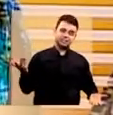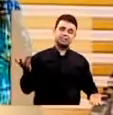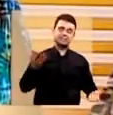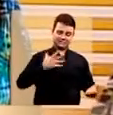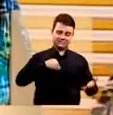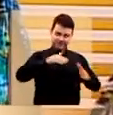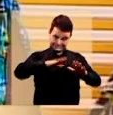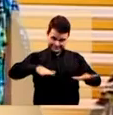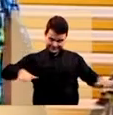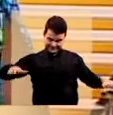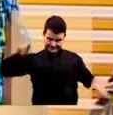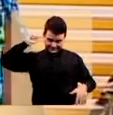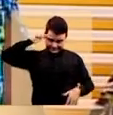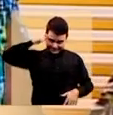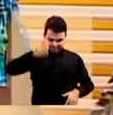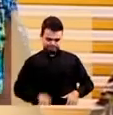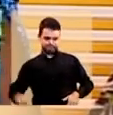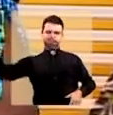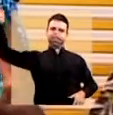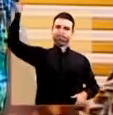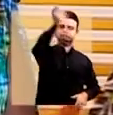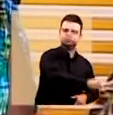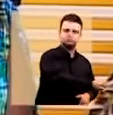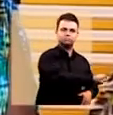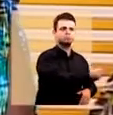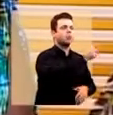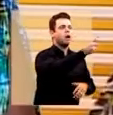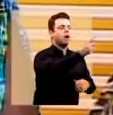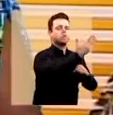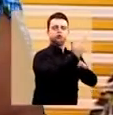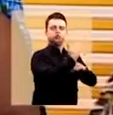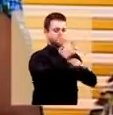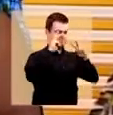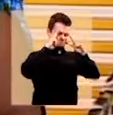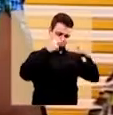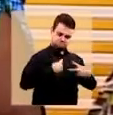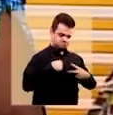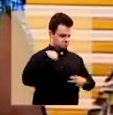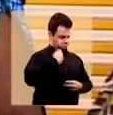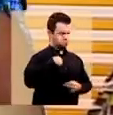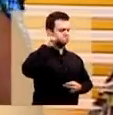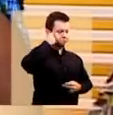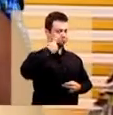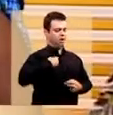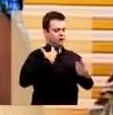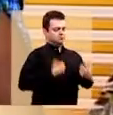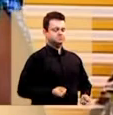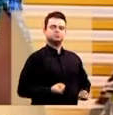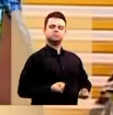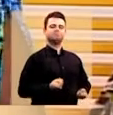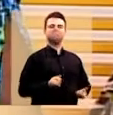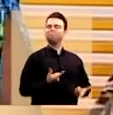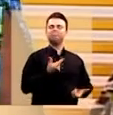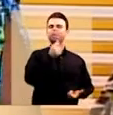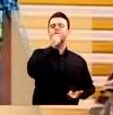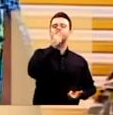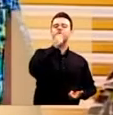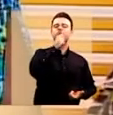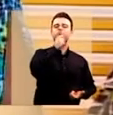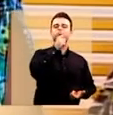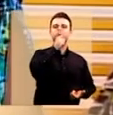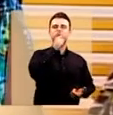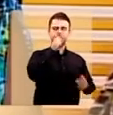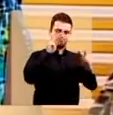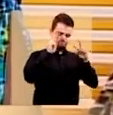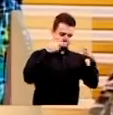negra entra na escola e não tem nenhuma estrutura para se reconhecer, ou pelo menos para conseguir se identificar com a